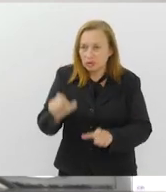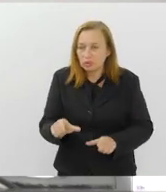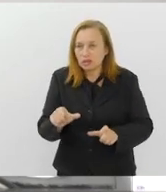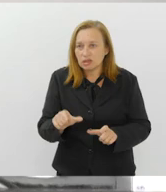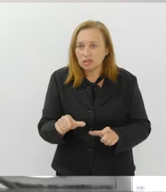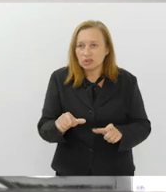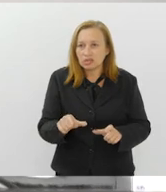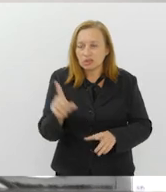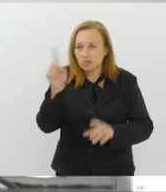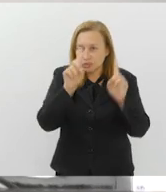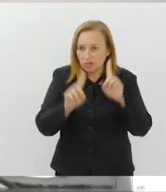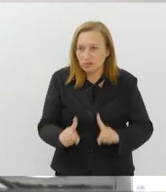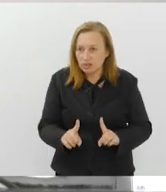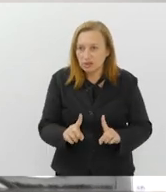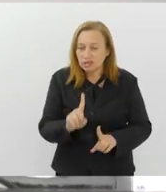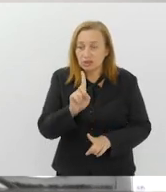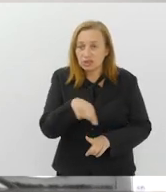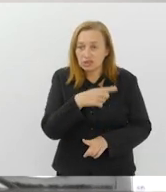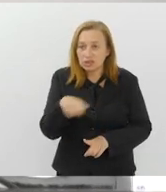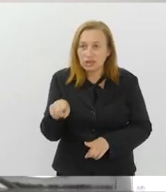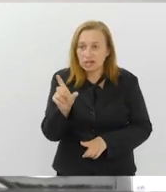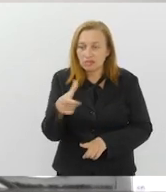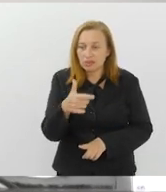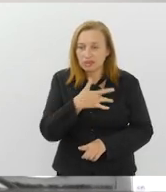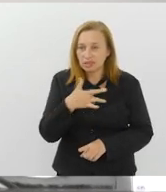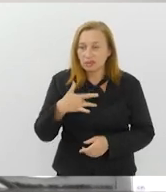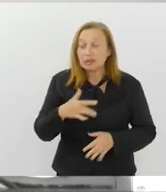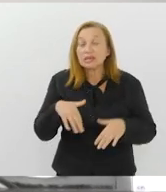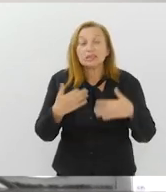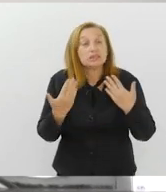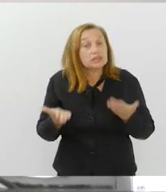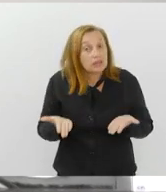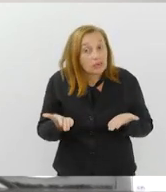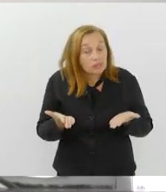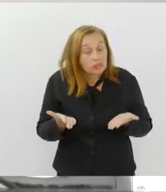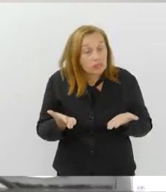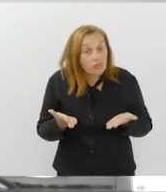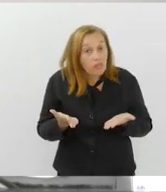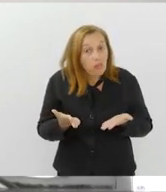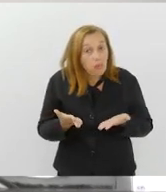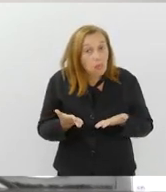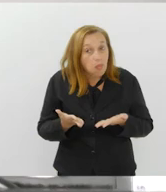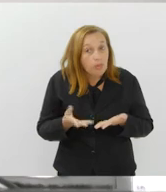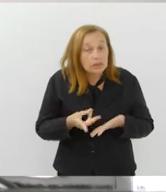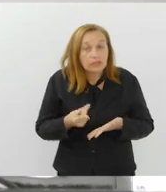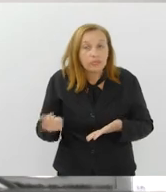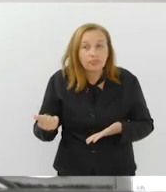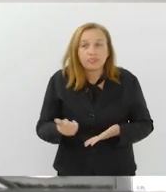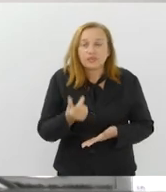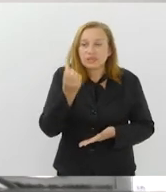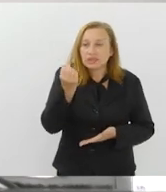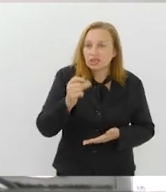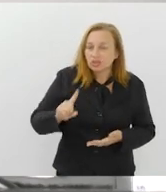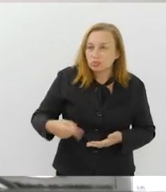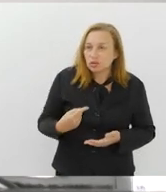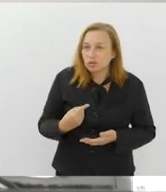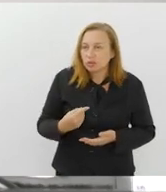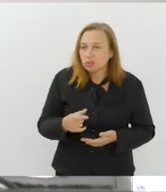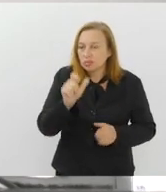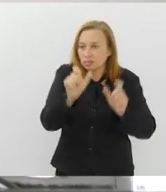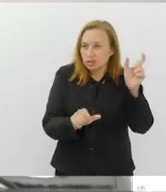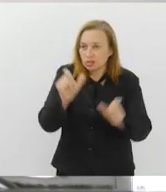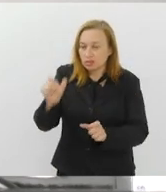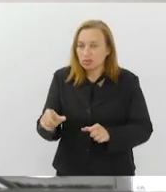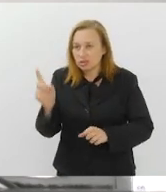24 mil pessoas com deficiência que tiveram seu plano cortado. Então, e saiu 6 mil pessoas